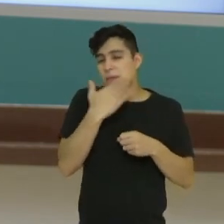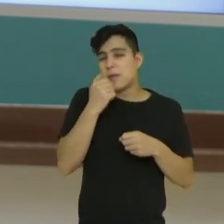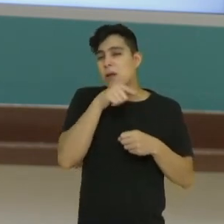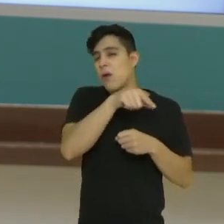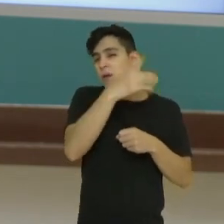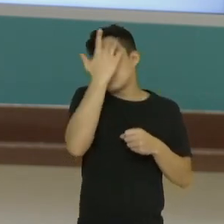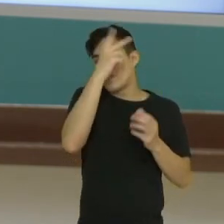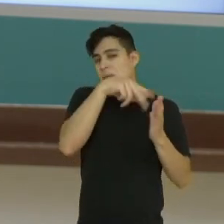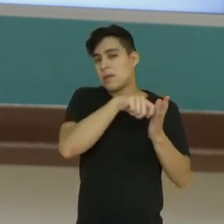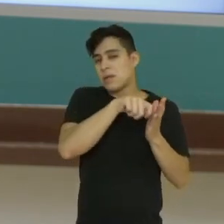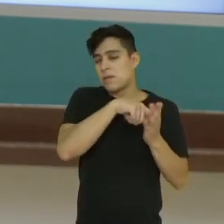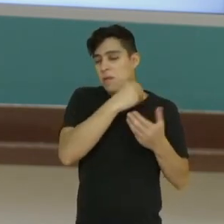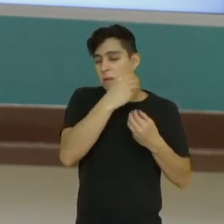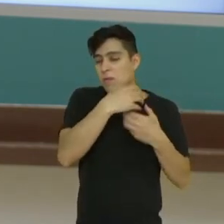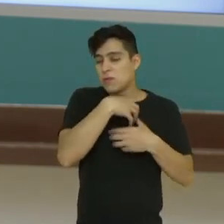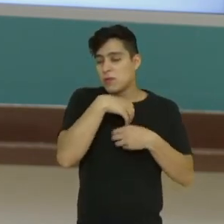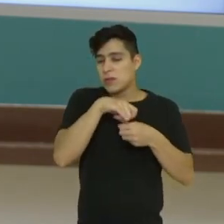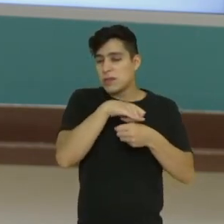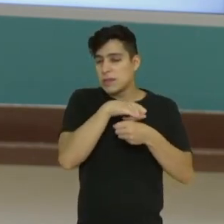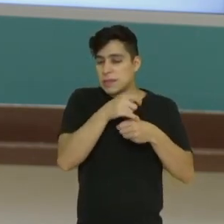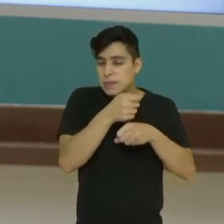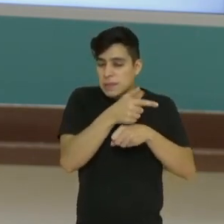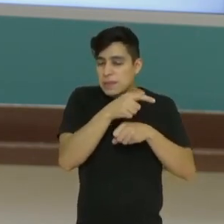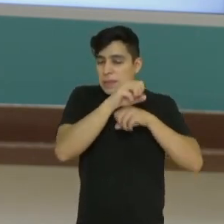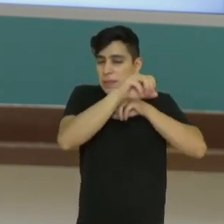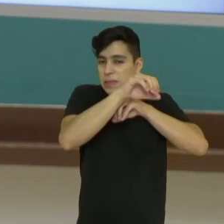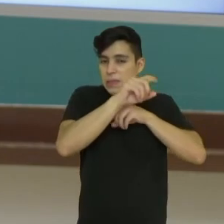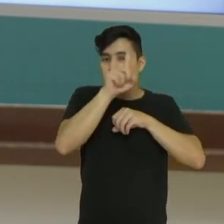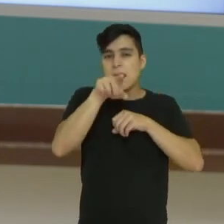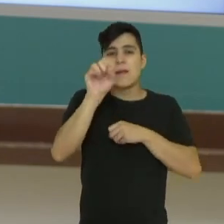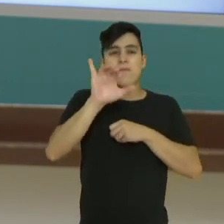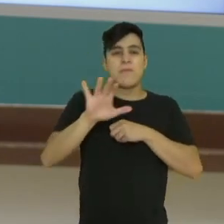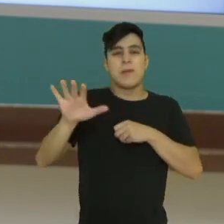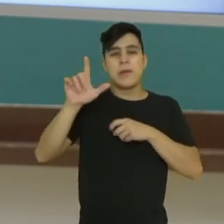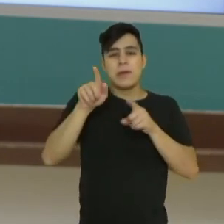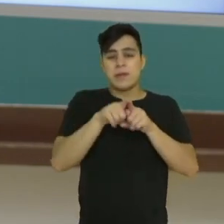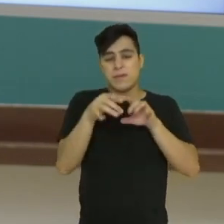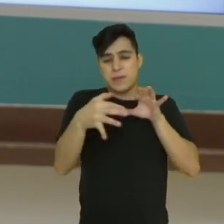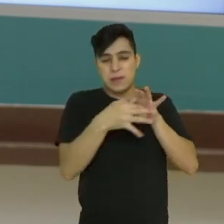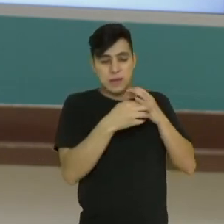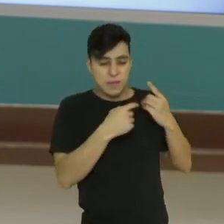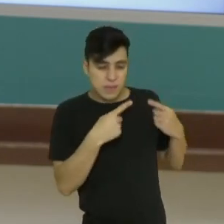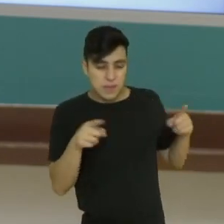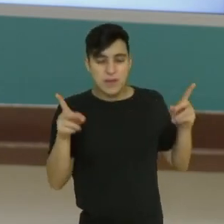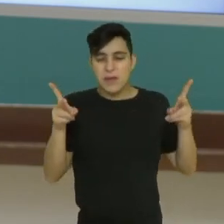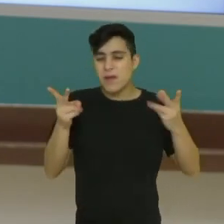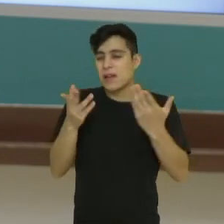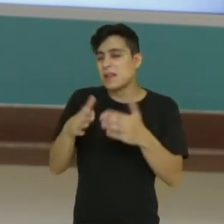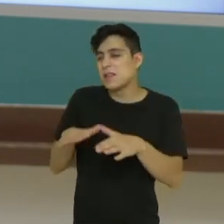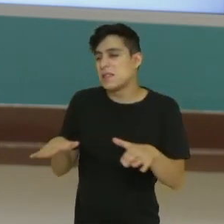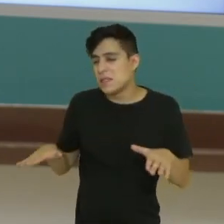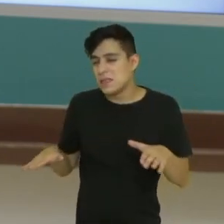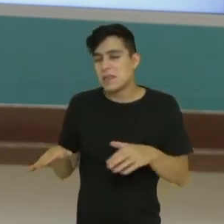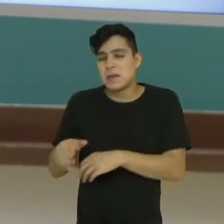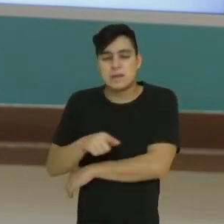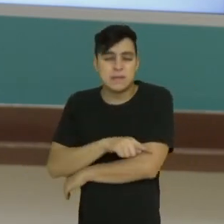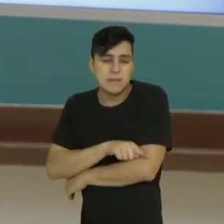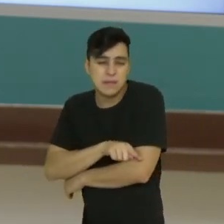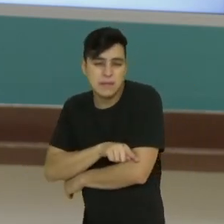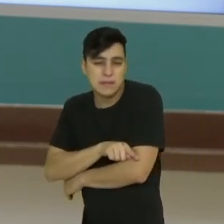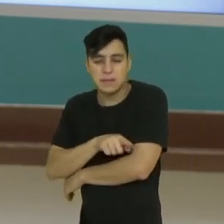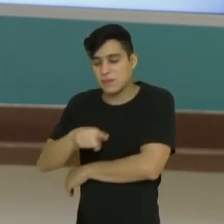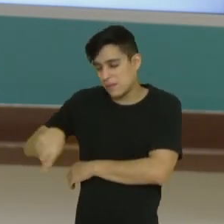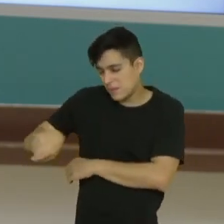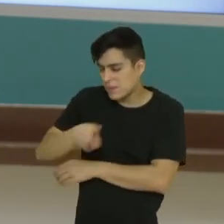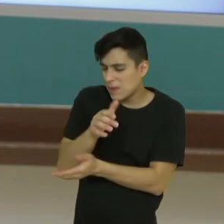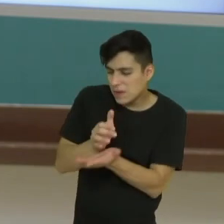analfabetos que não sabem ler e escrever? É exatamente através da imagem e através da música. É o que a gente faz com nossas crianças lá no Fundamental 1. As crianças